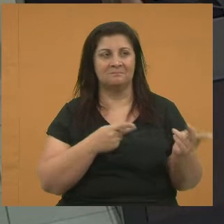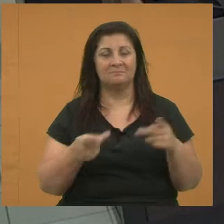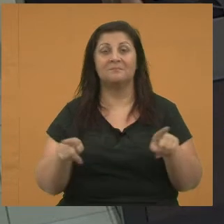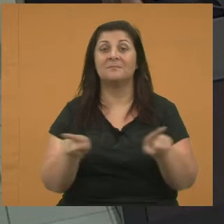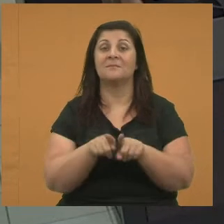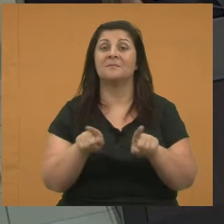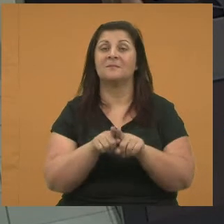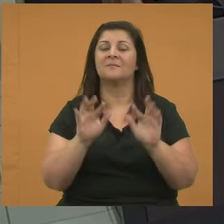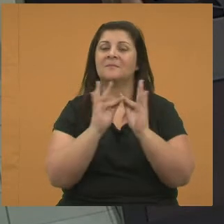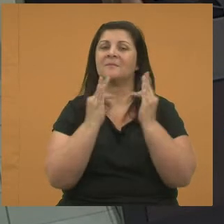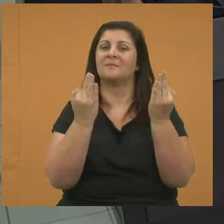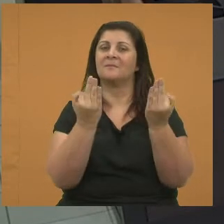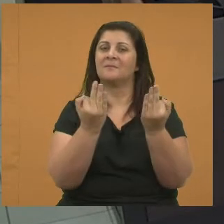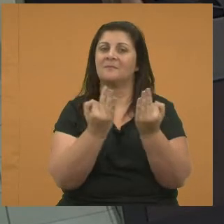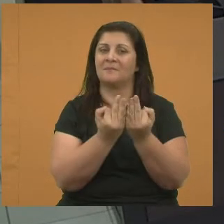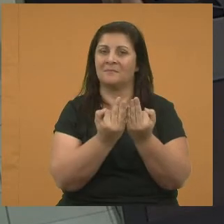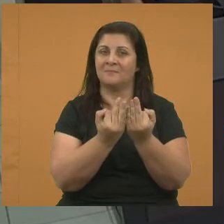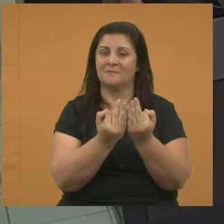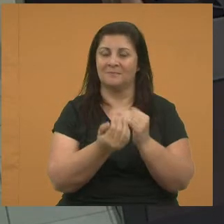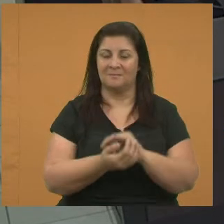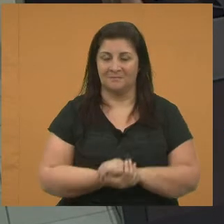dos homenageados também.